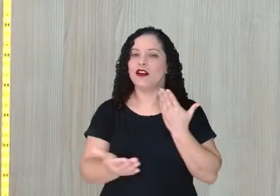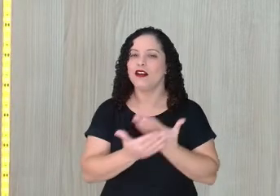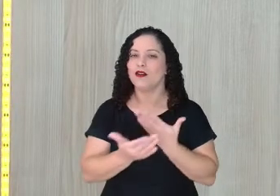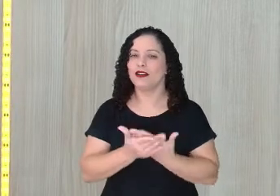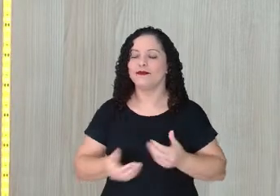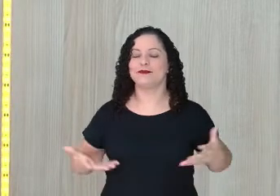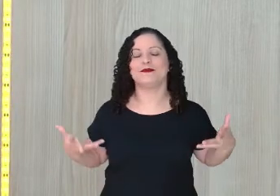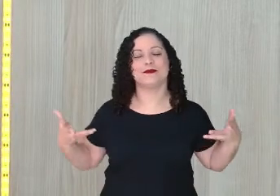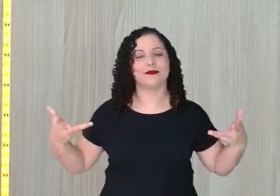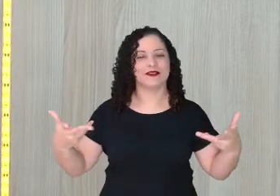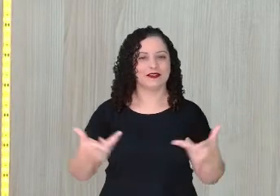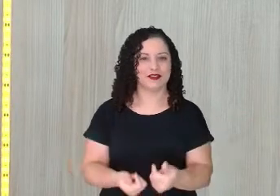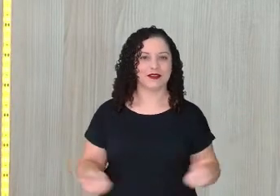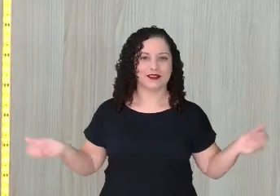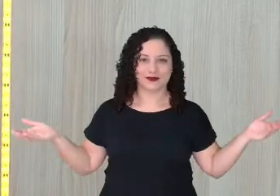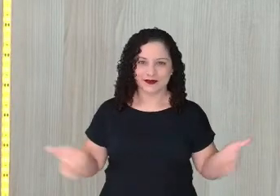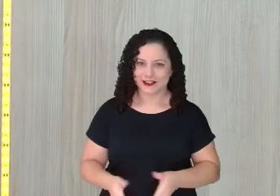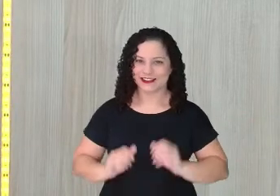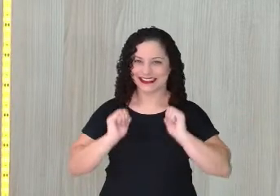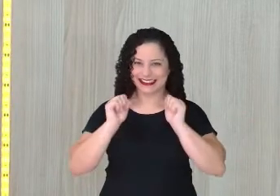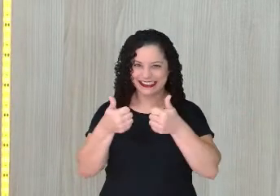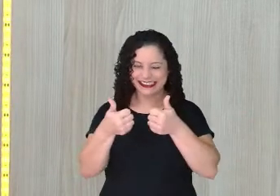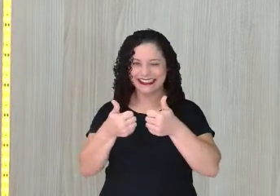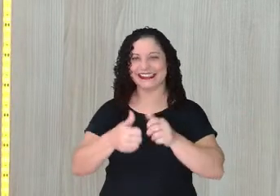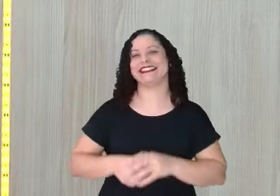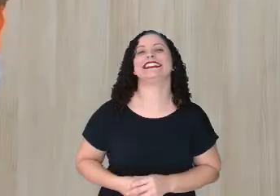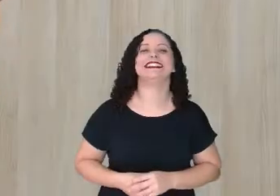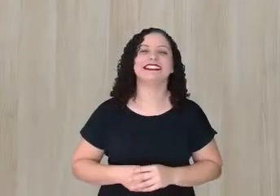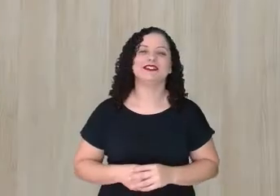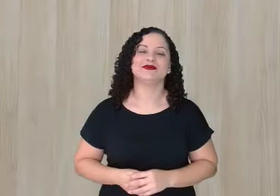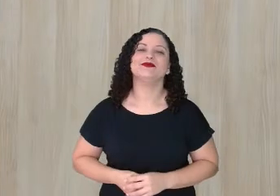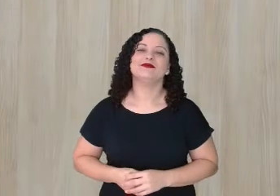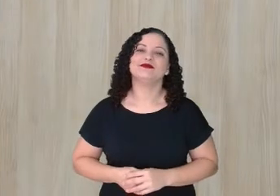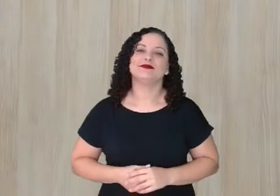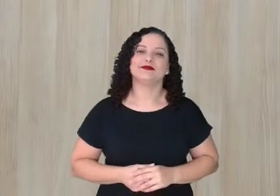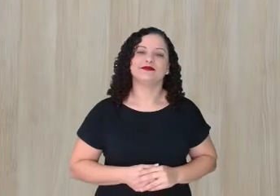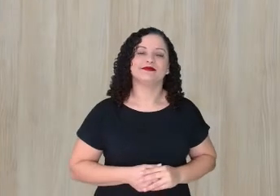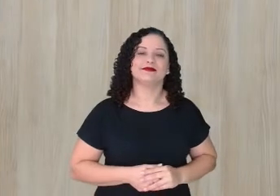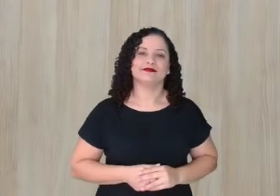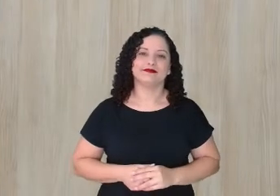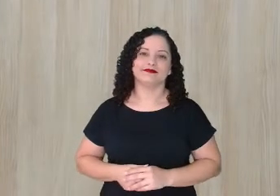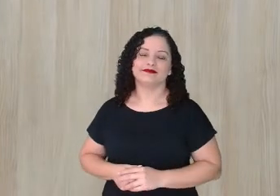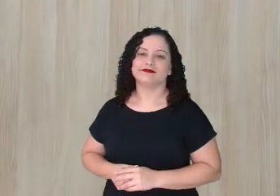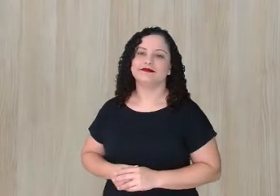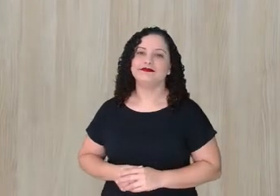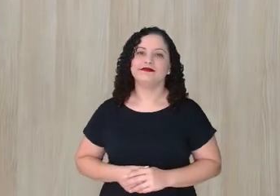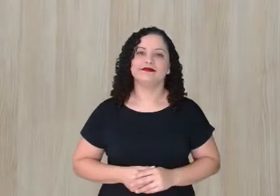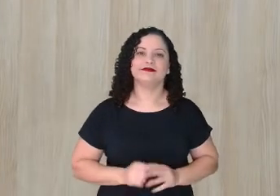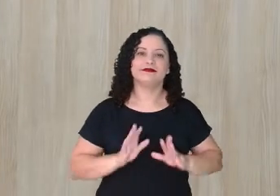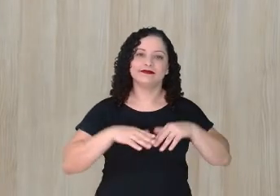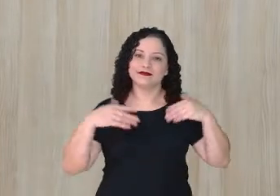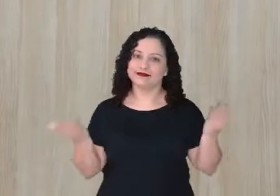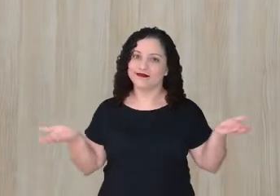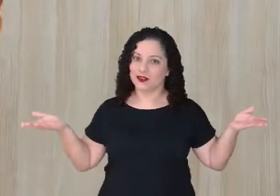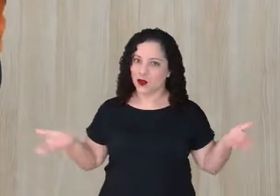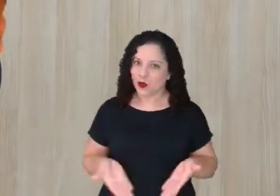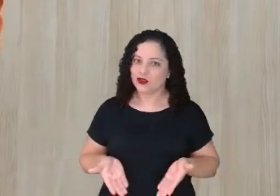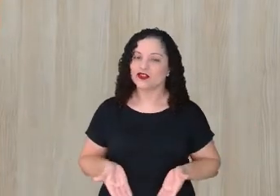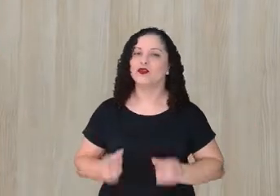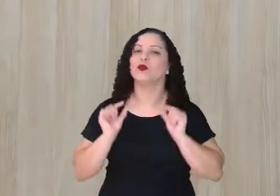maravilhosa hoje para todo mundo que está em casa, tá certo? E é isso, pessoal. Nós estaremos